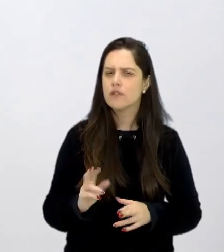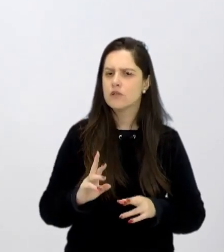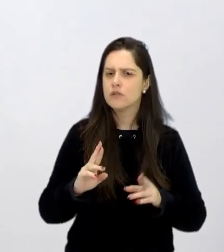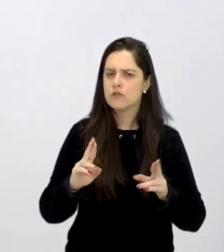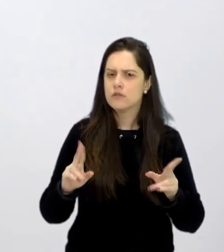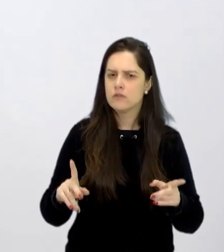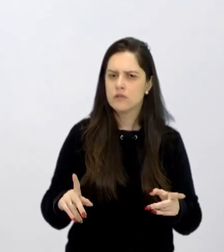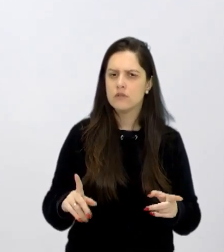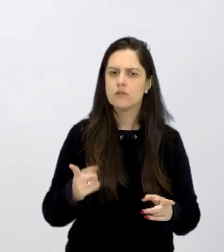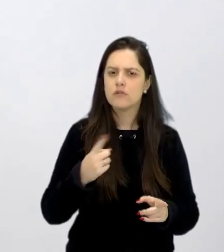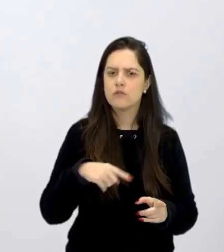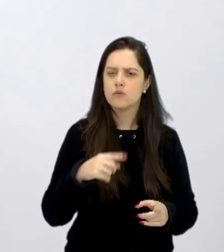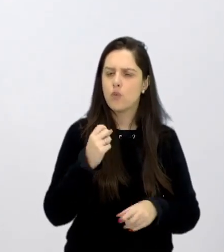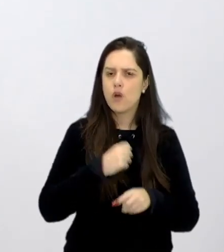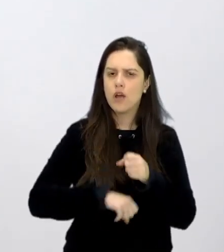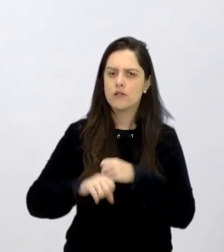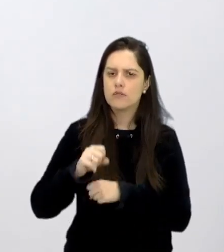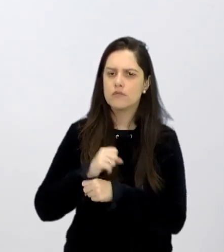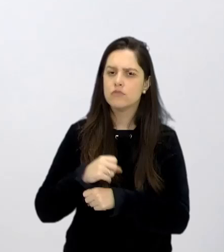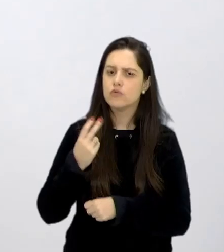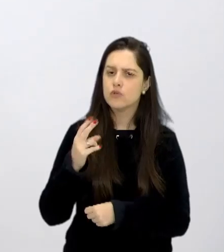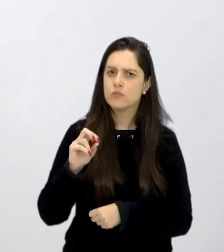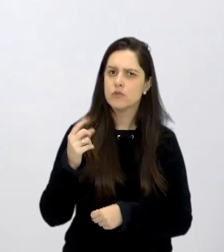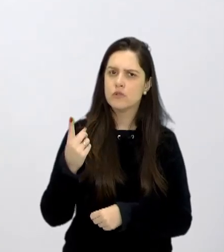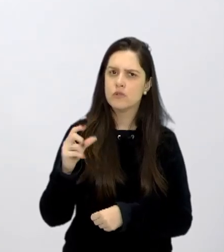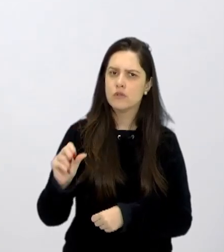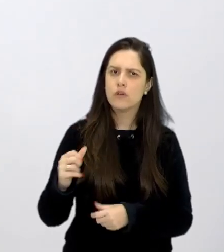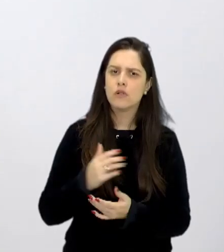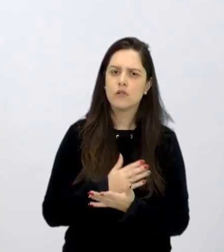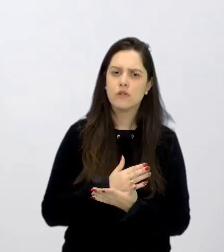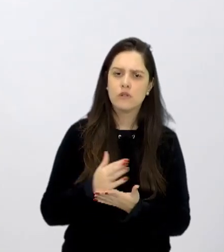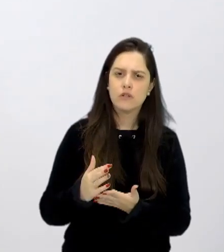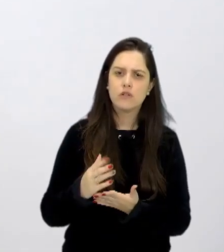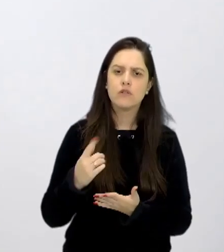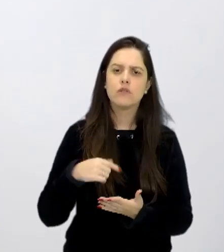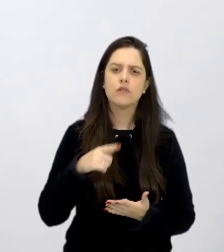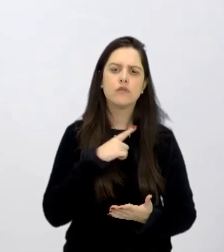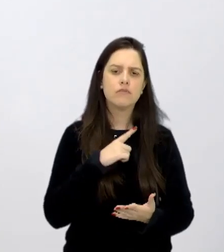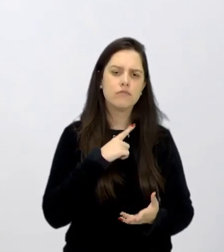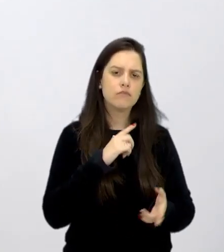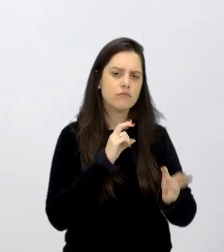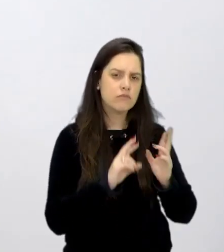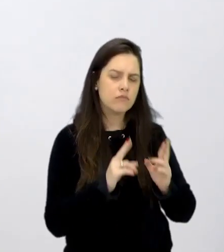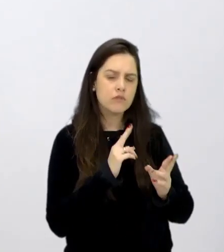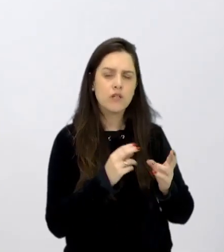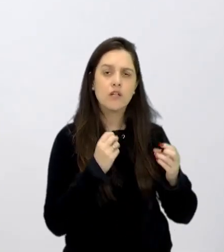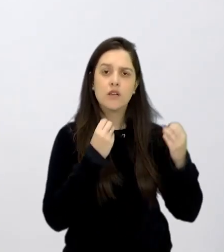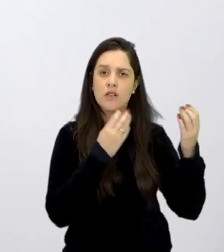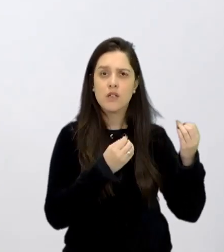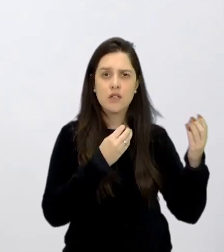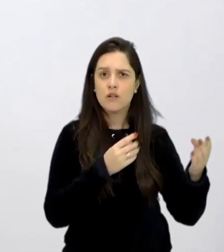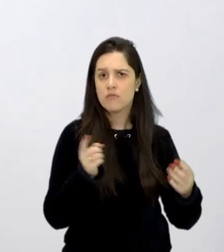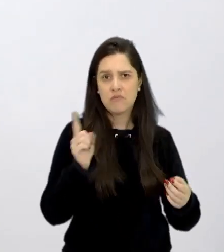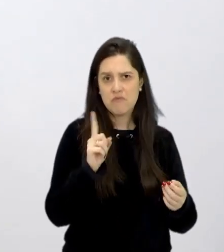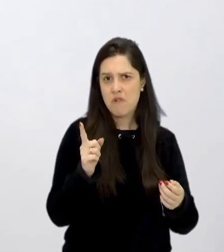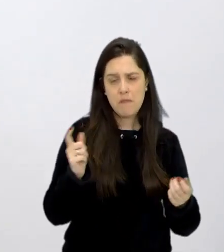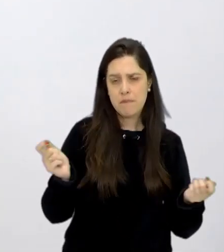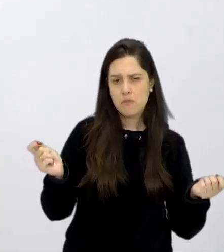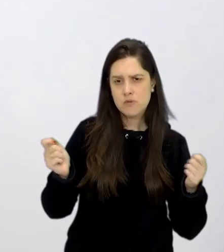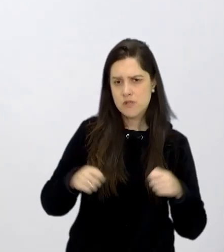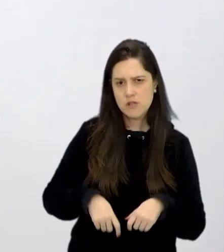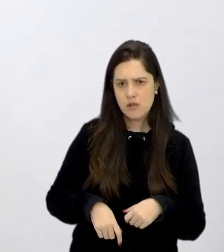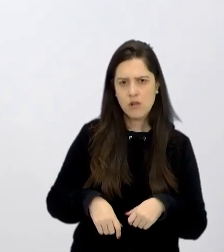de 2019. Está falando assim que isso vai atrelar. Aí nós temos uma informação que não está explícita. Você tem